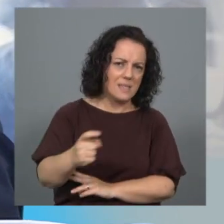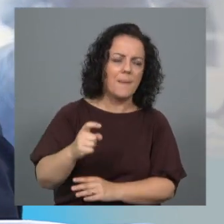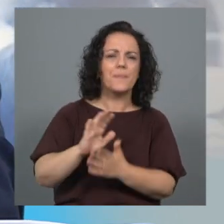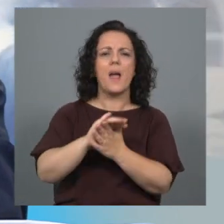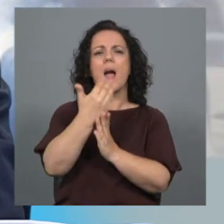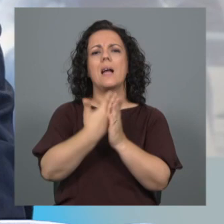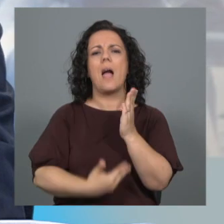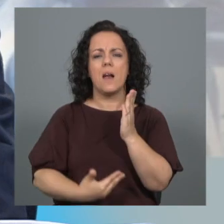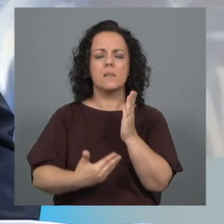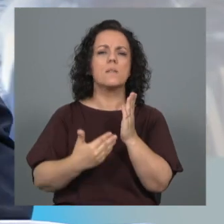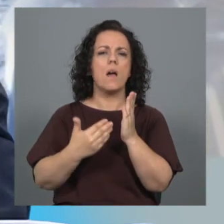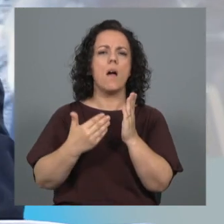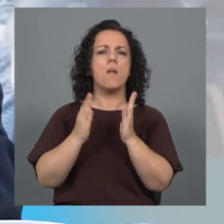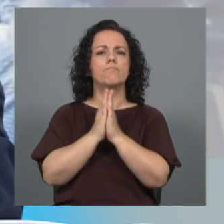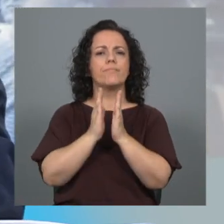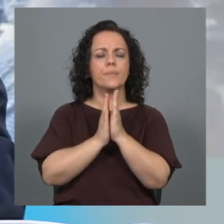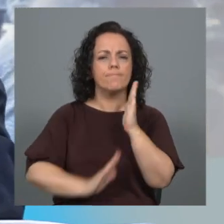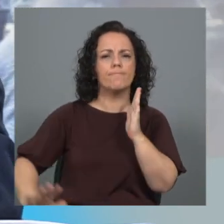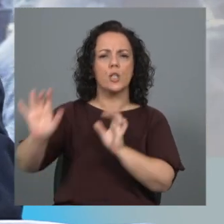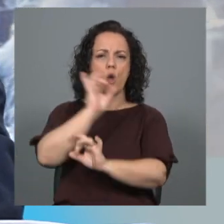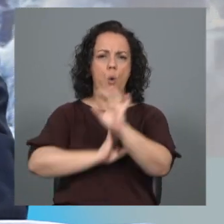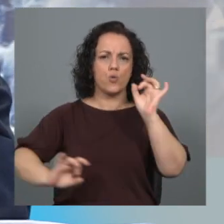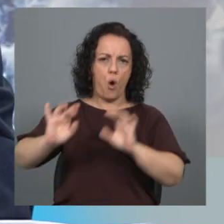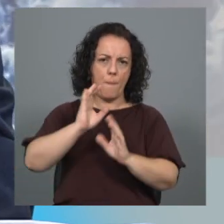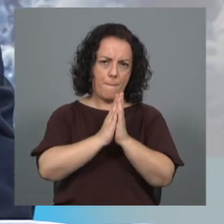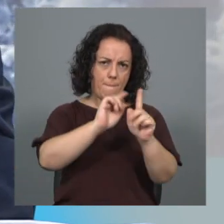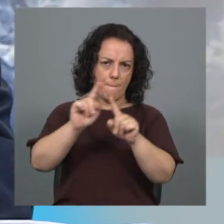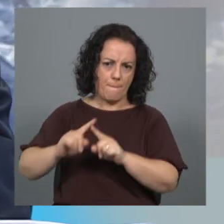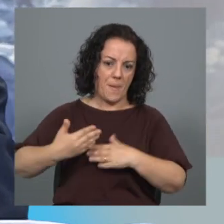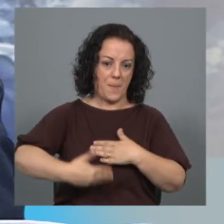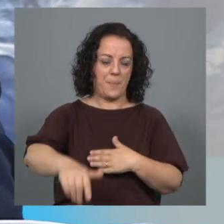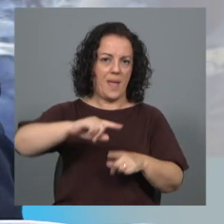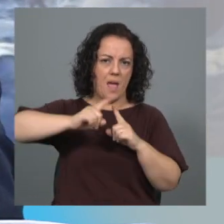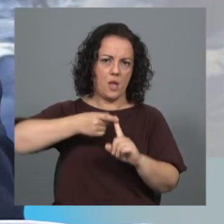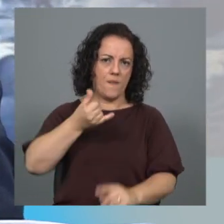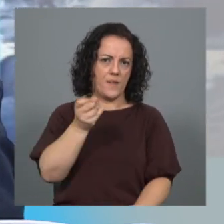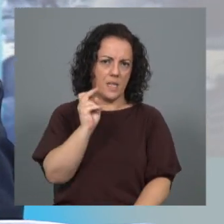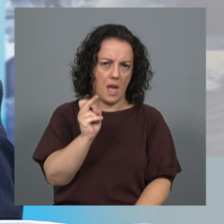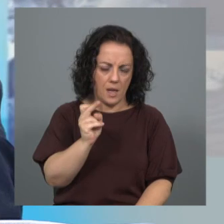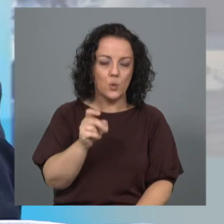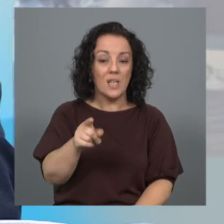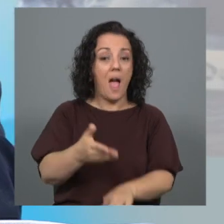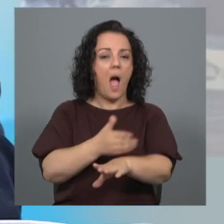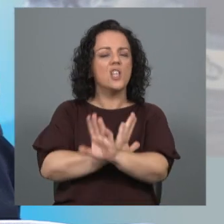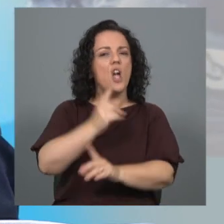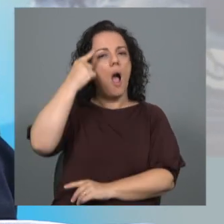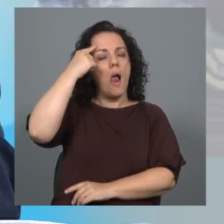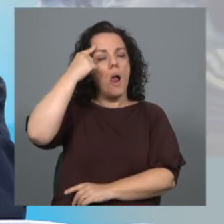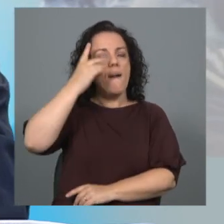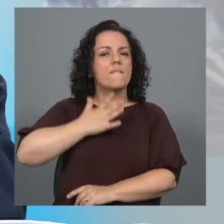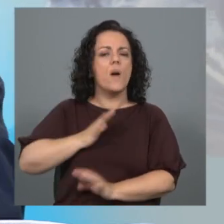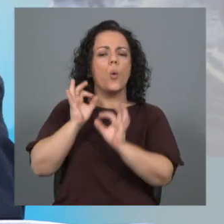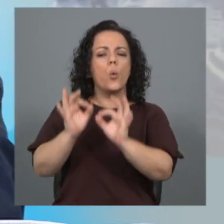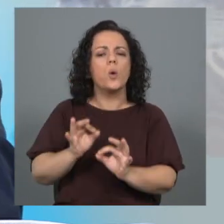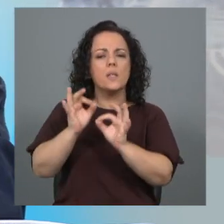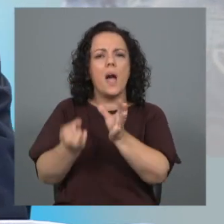celebrar precisamente os 20 anos também este ano. Aí estava muito presente já esta ideia do cuidado pela criação, não só